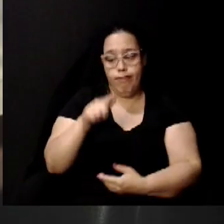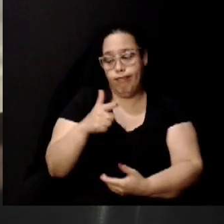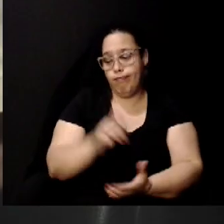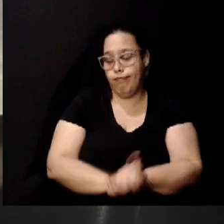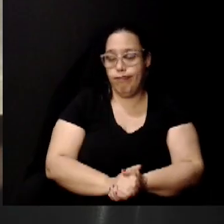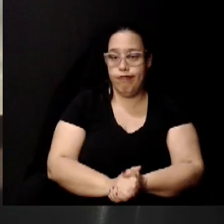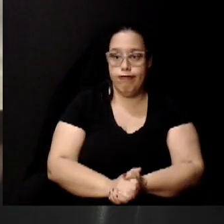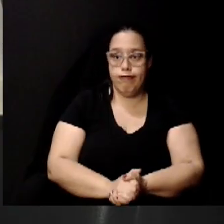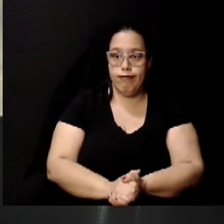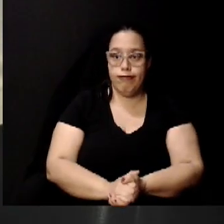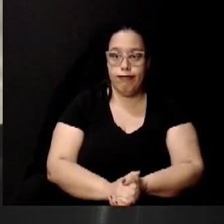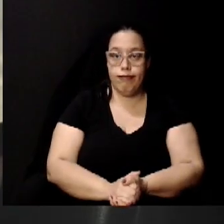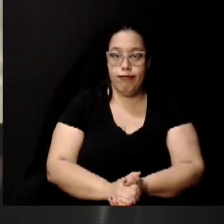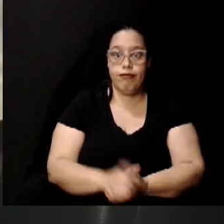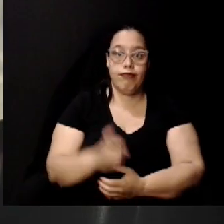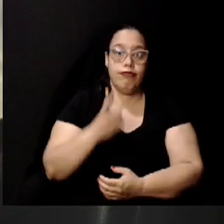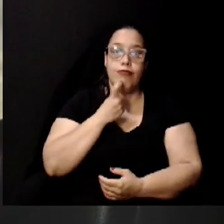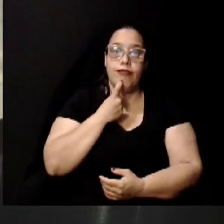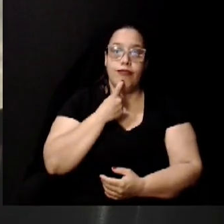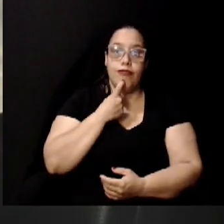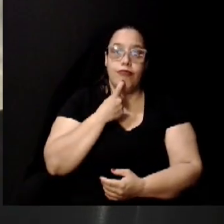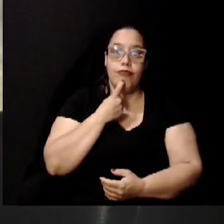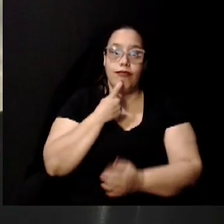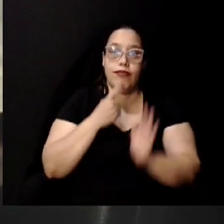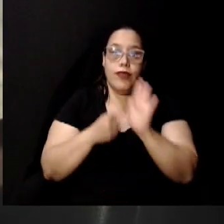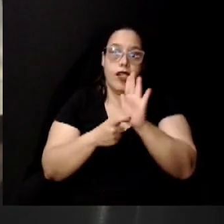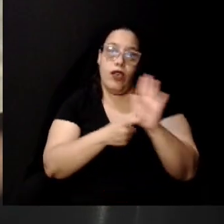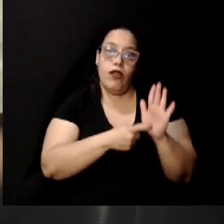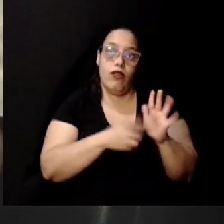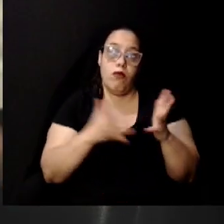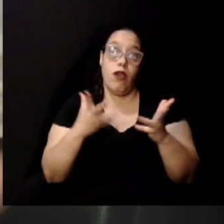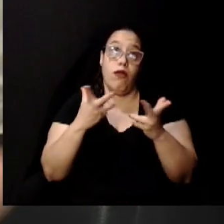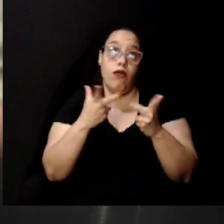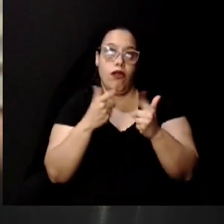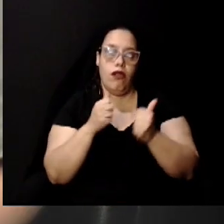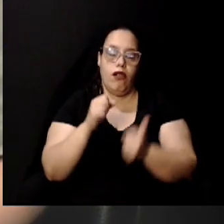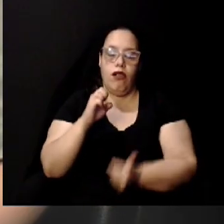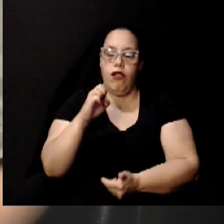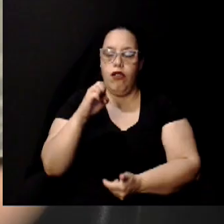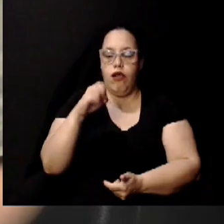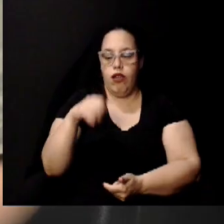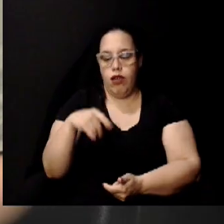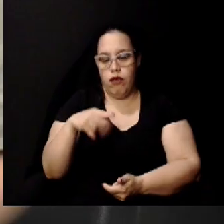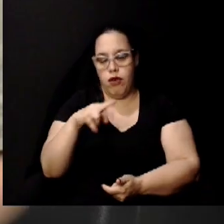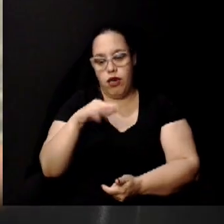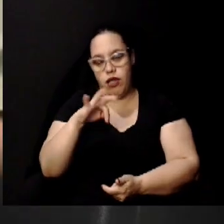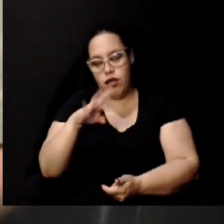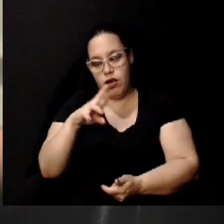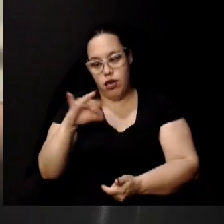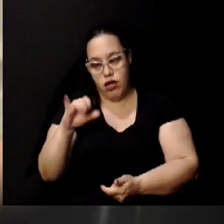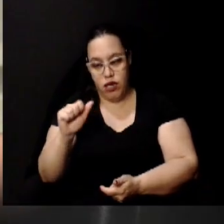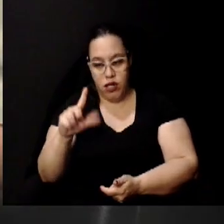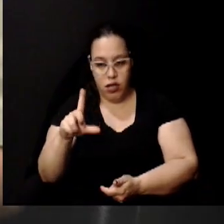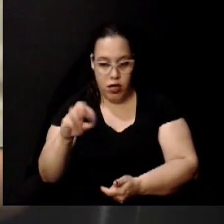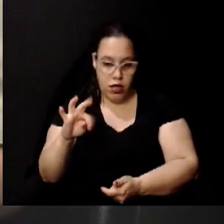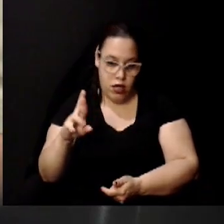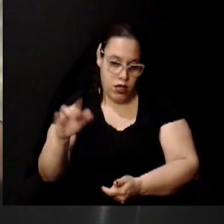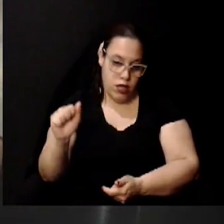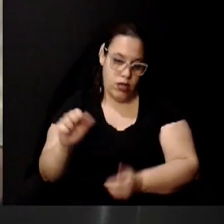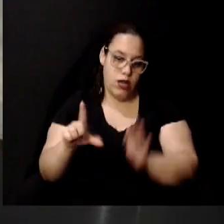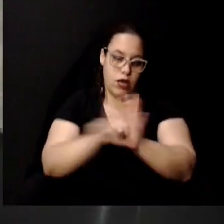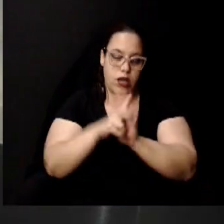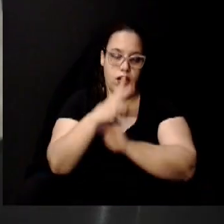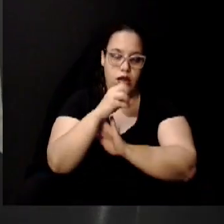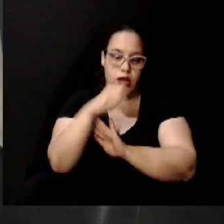A Campinas é o paraíso das empreiteiras, né? E isso tem raiz na Lei 207. E nós estamos fazendo essa denúncia,